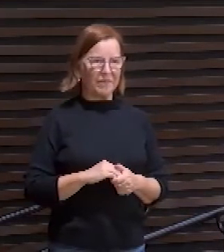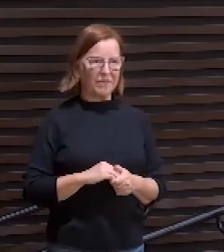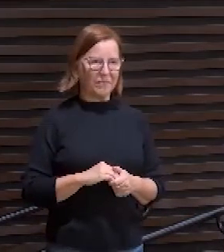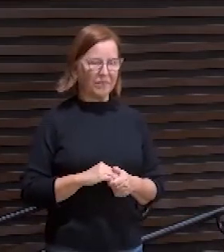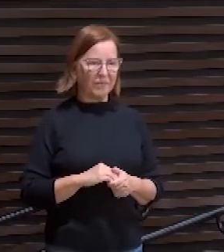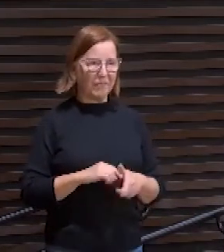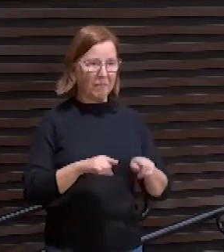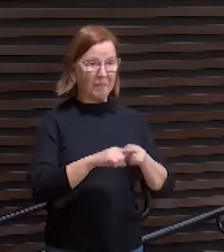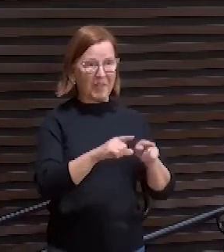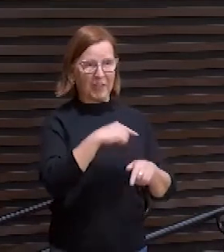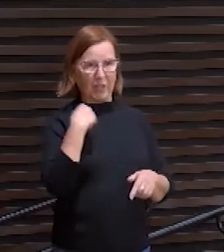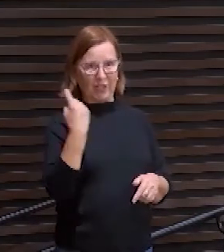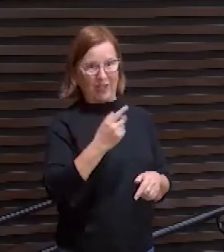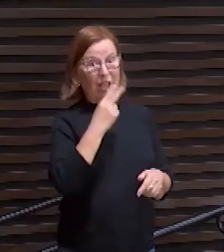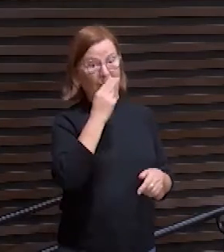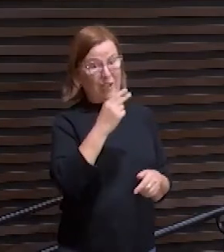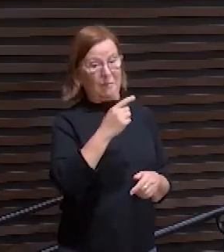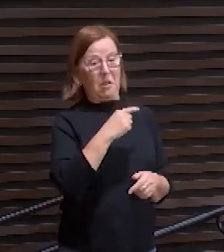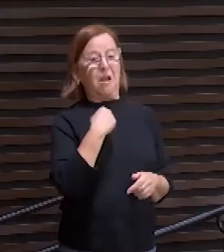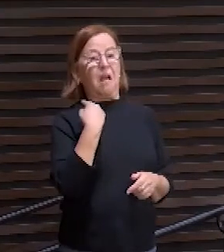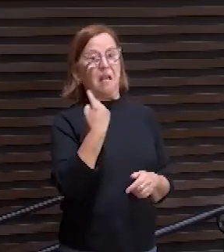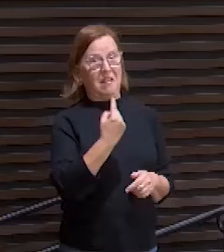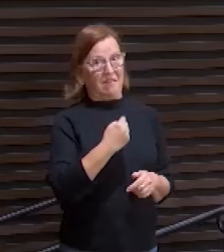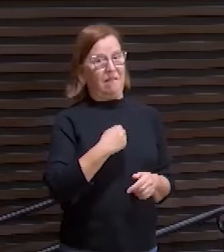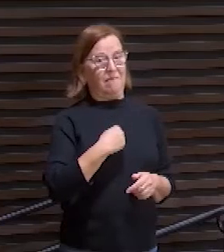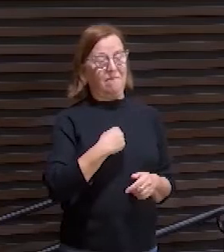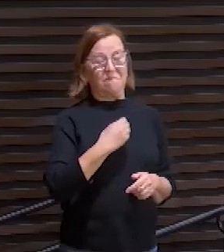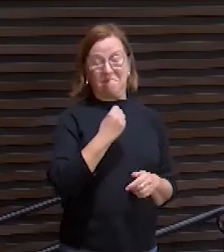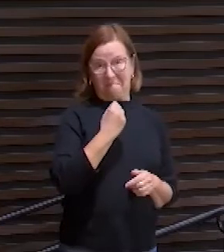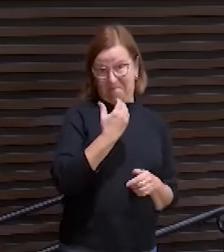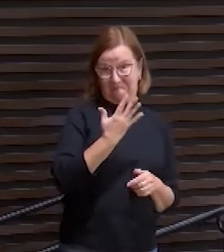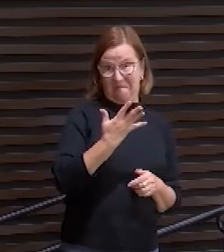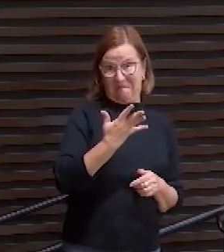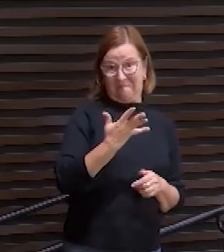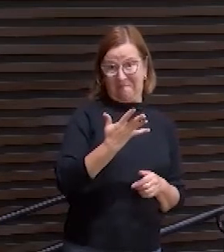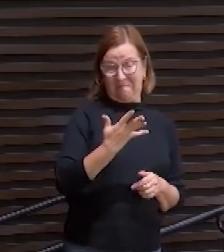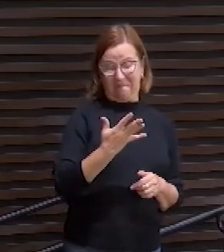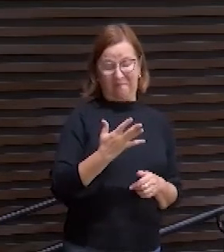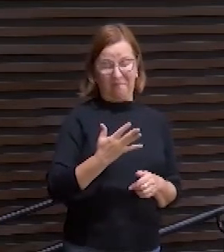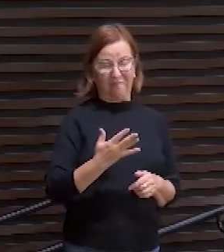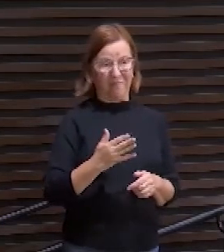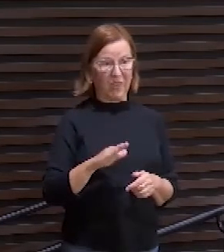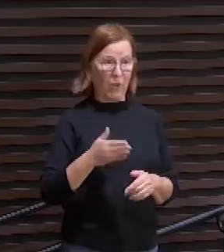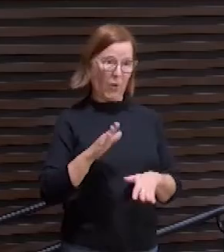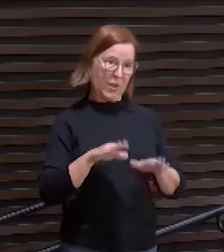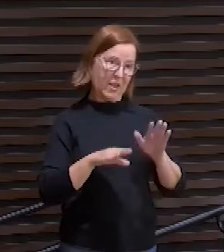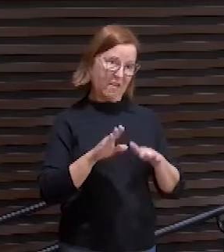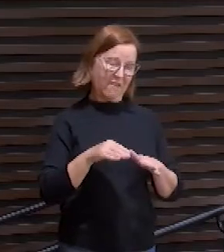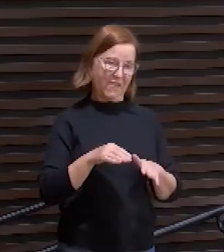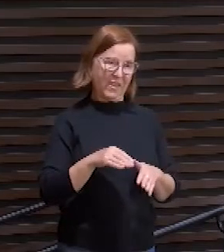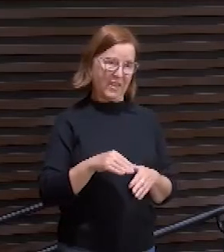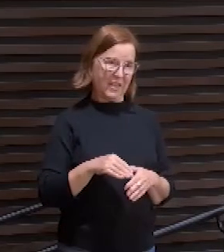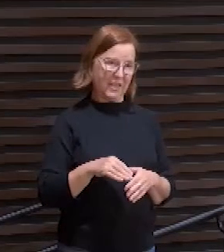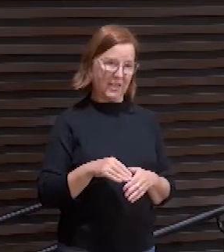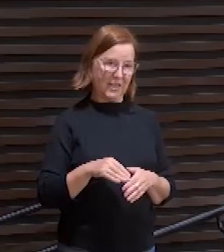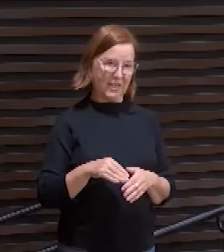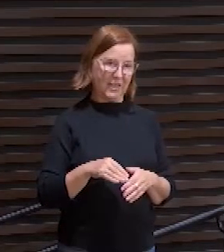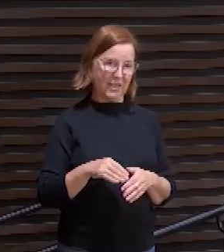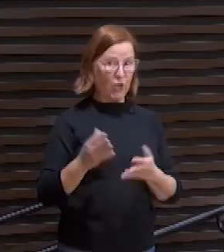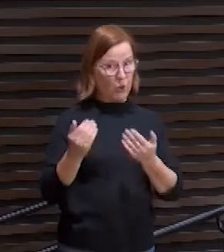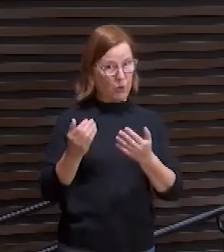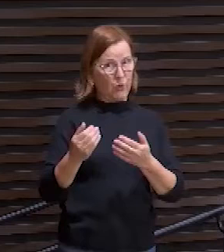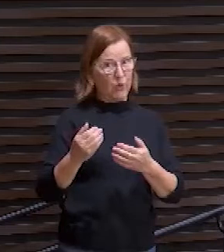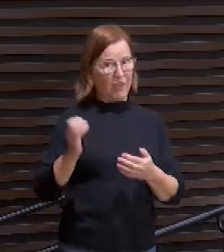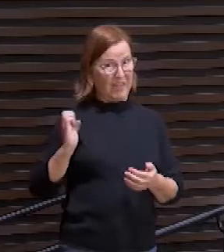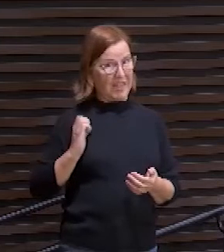Mas nós nos achamos pessoas boas. Como talvez aquele jovem rico, ele